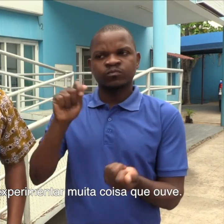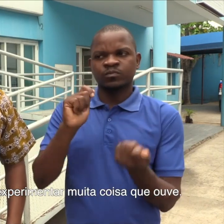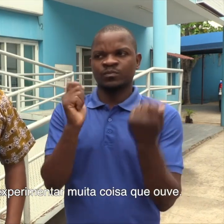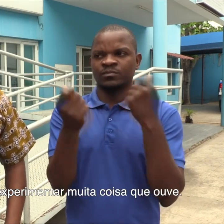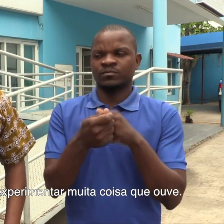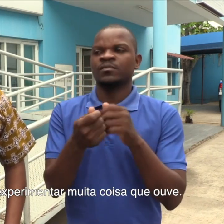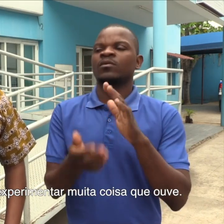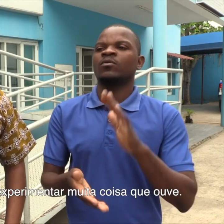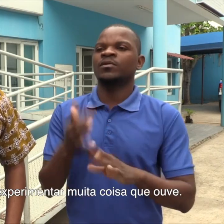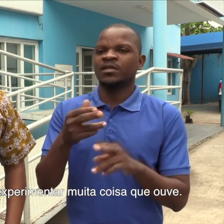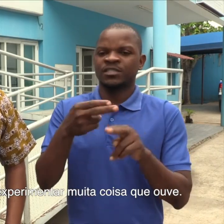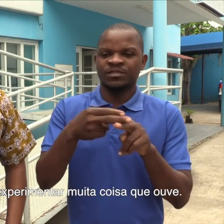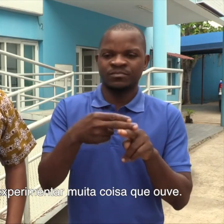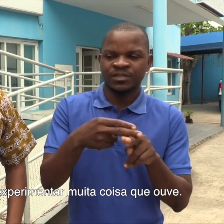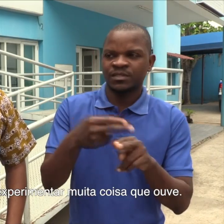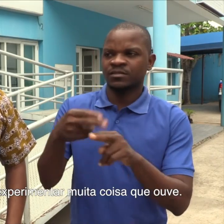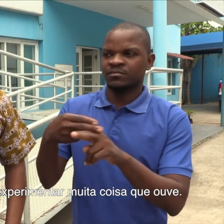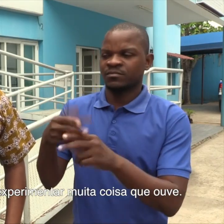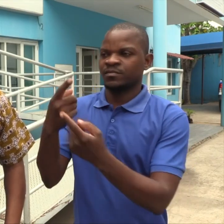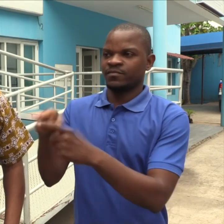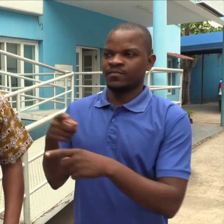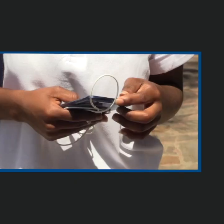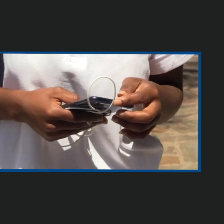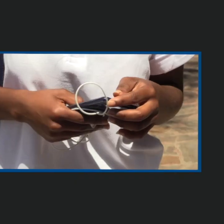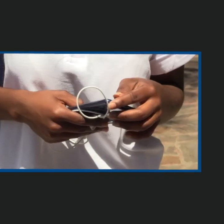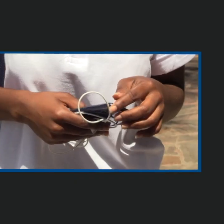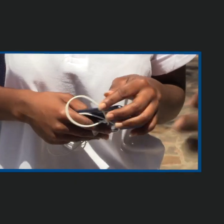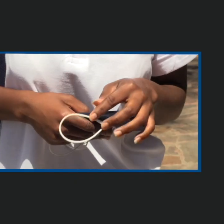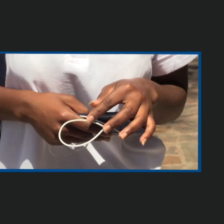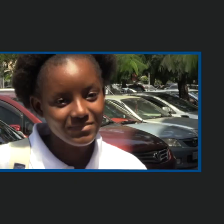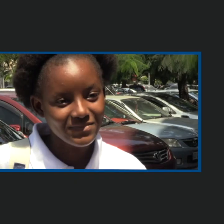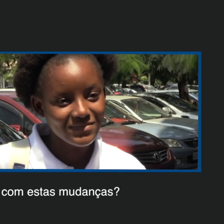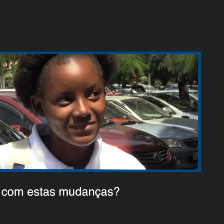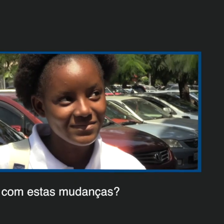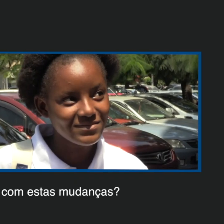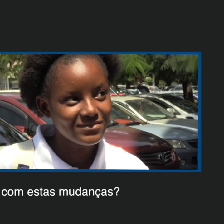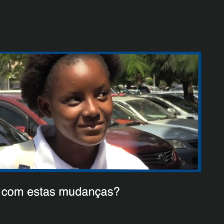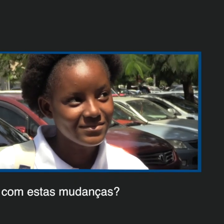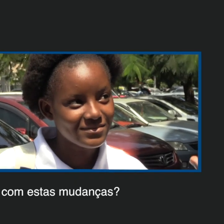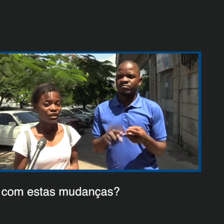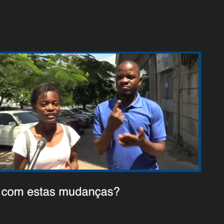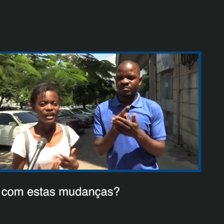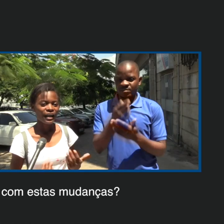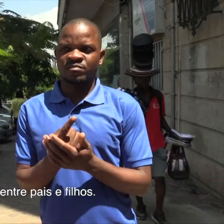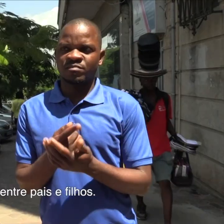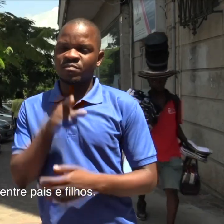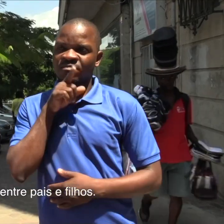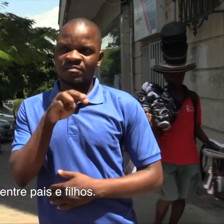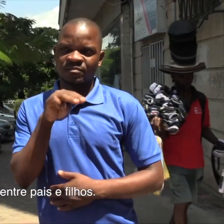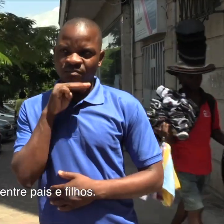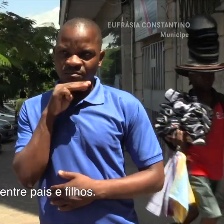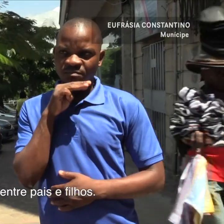querer experimentar muita coisa que houve. E como lidar com estas mudanças?